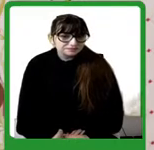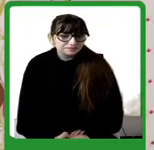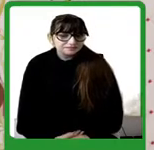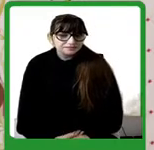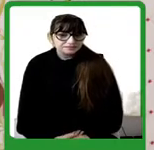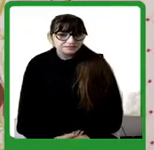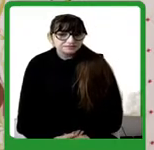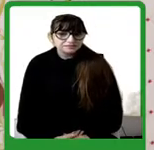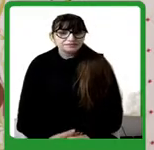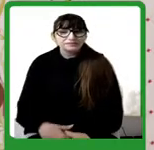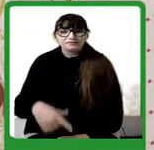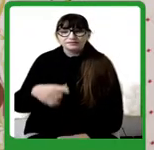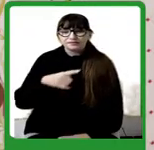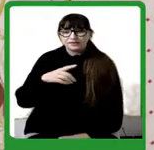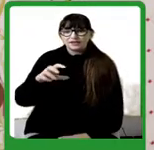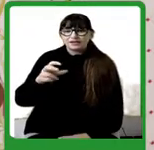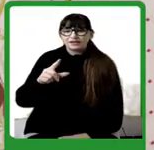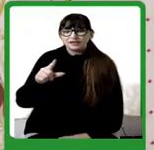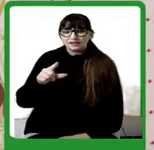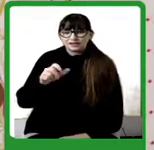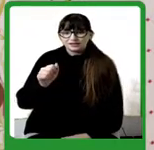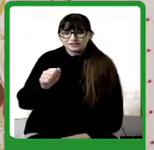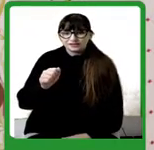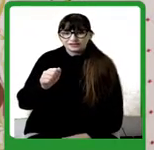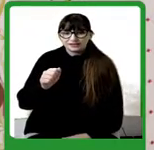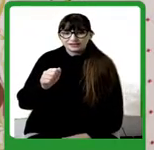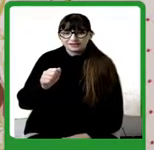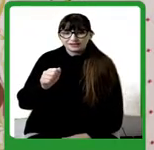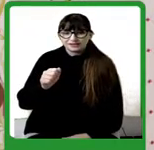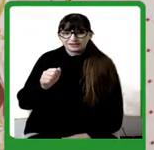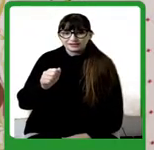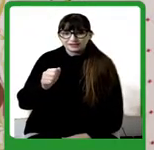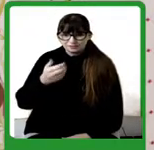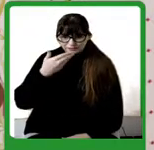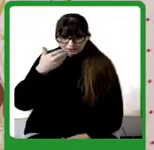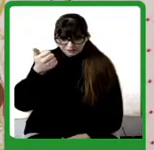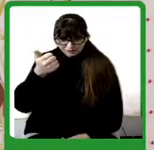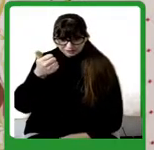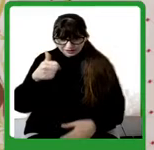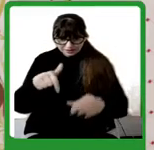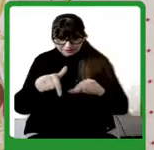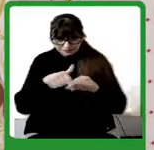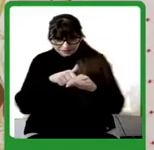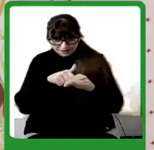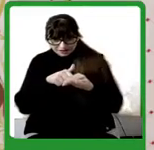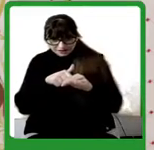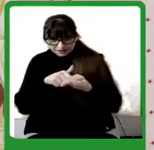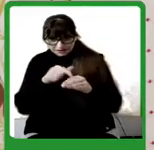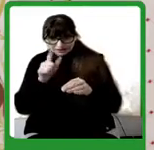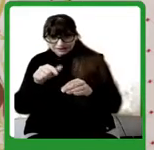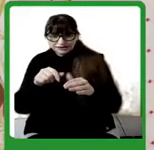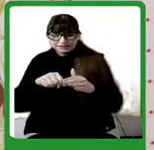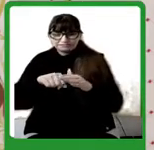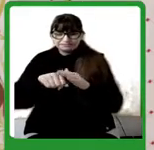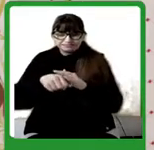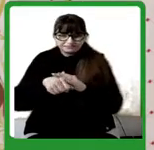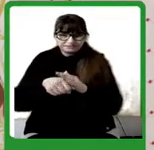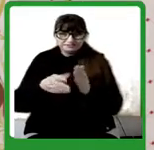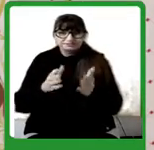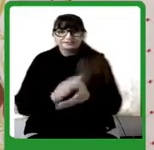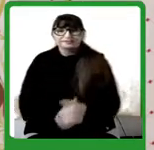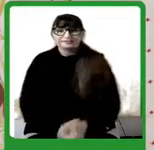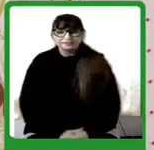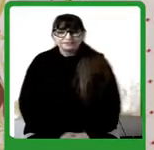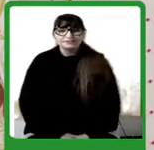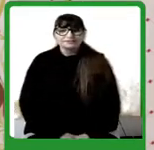Cleusa, olha a Cleusa. Cleusa pesteada. Melhorou do pé. Cleusa tinha torcido o pé esses dias. Sim, uma pé, se quem